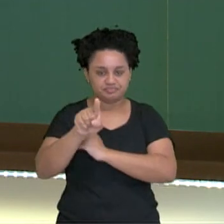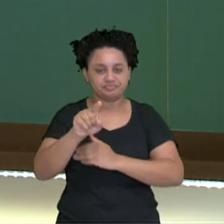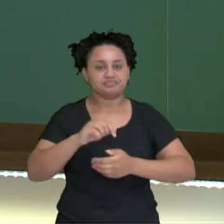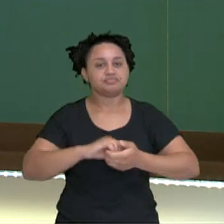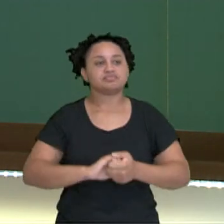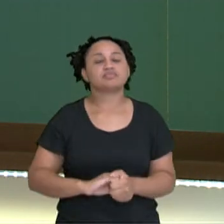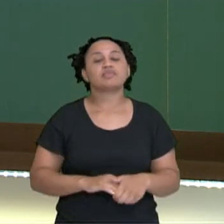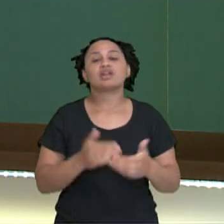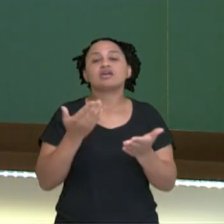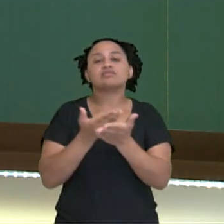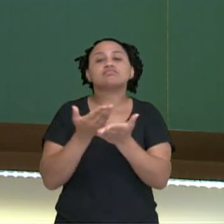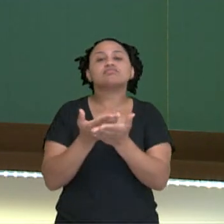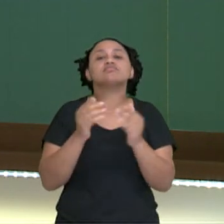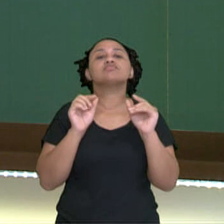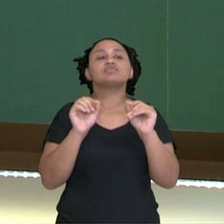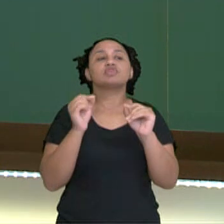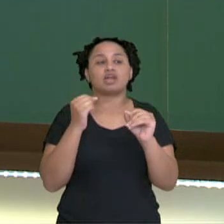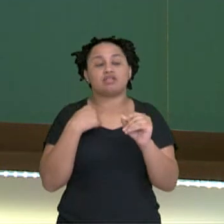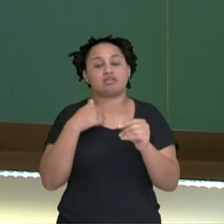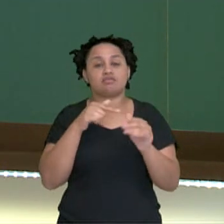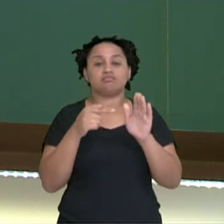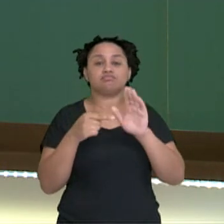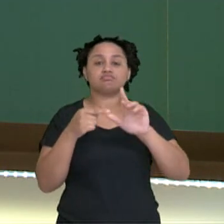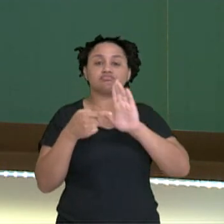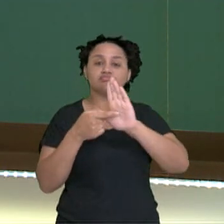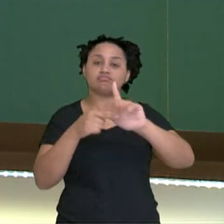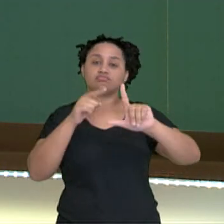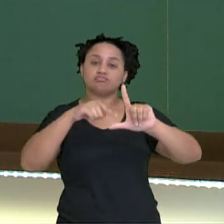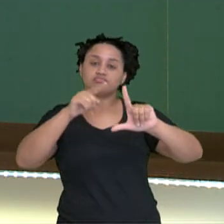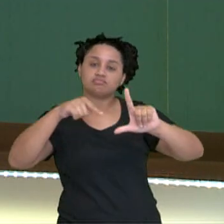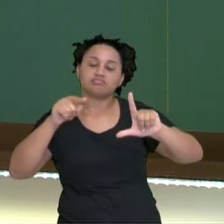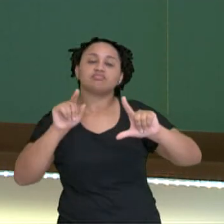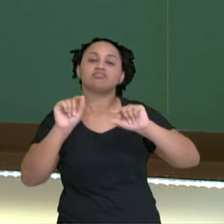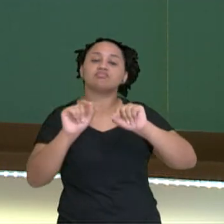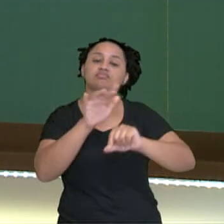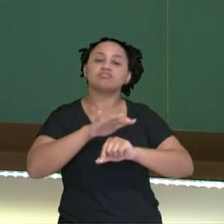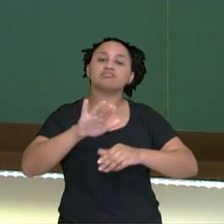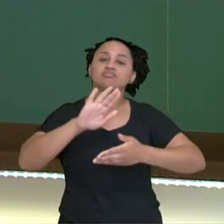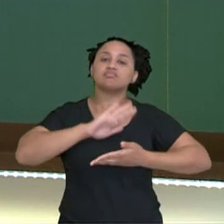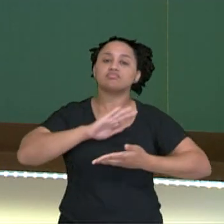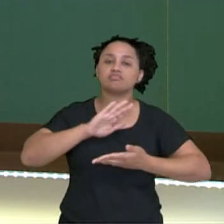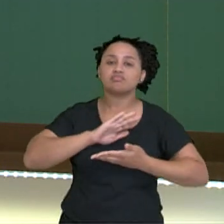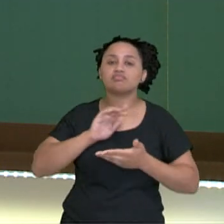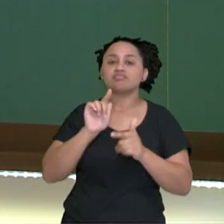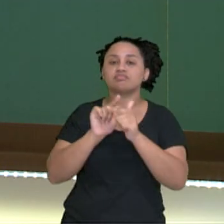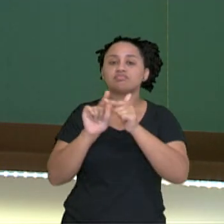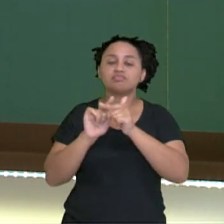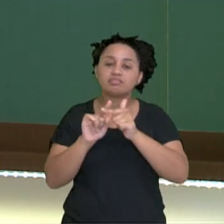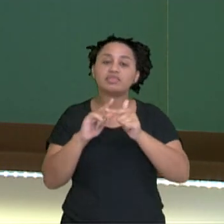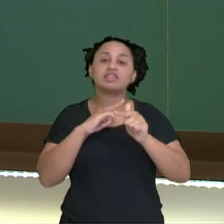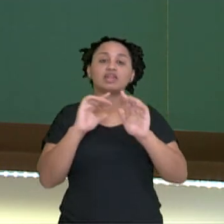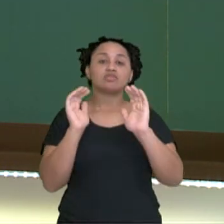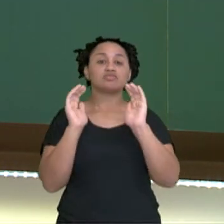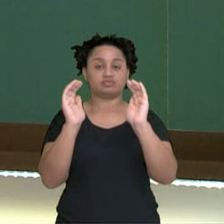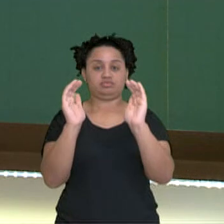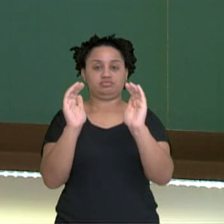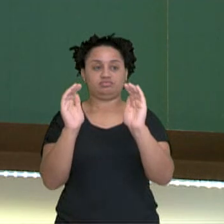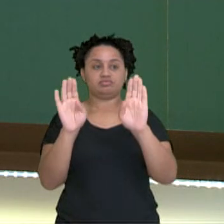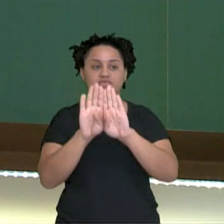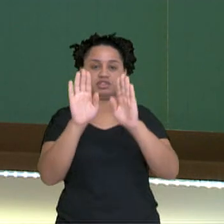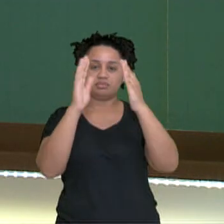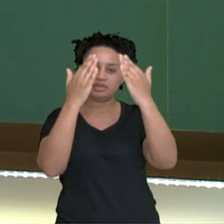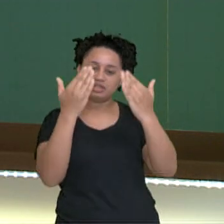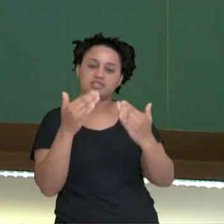Nesta aula, então, nós fizemos a representação gráfica de situações-problema envolvendo funções. Analisamos